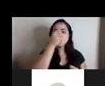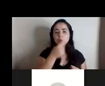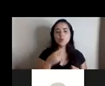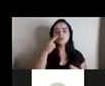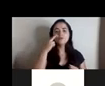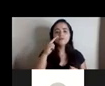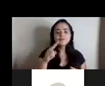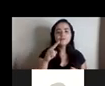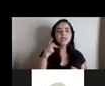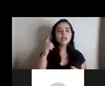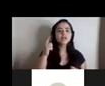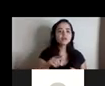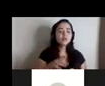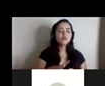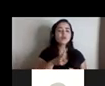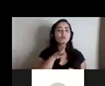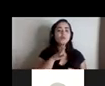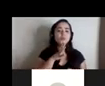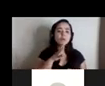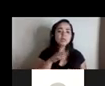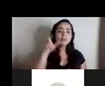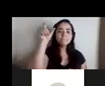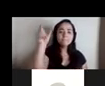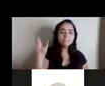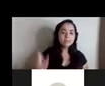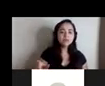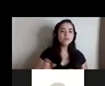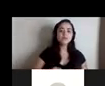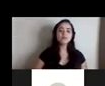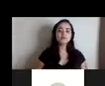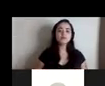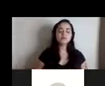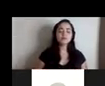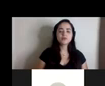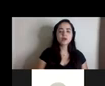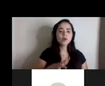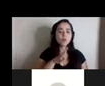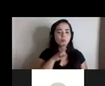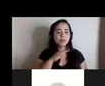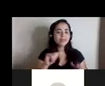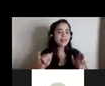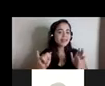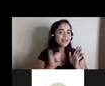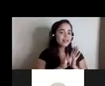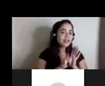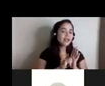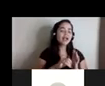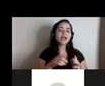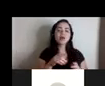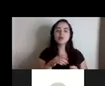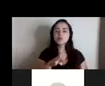ver, reconhecer o sujeito, reconhecer as identidades, reconhecer o humano que